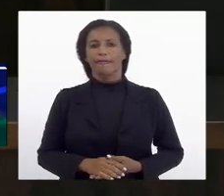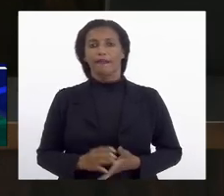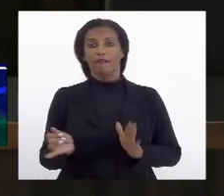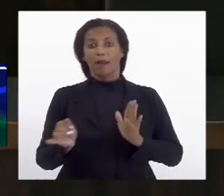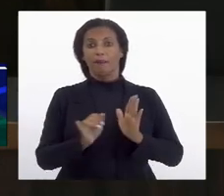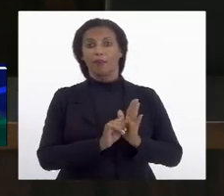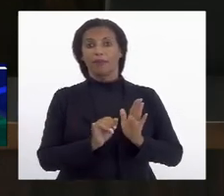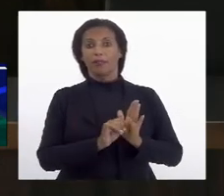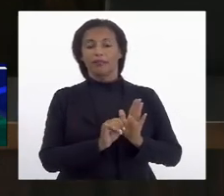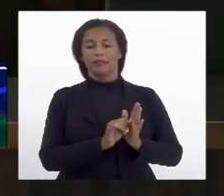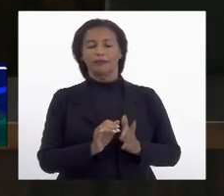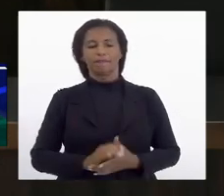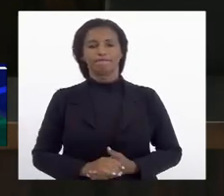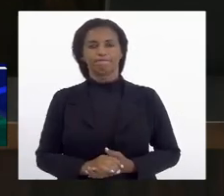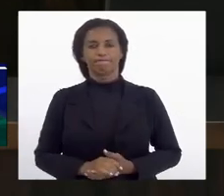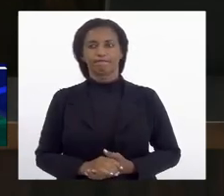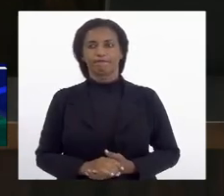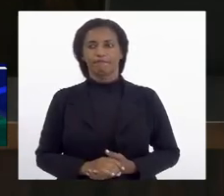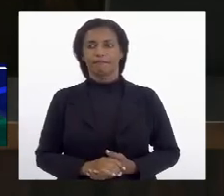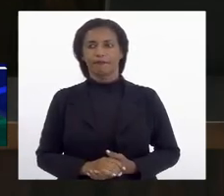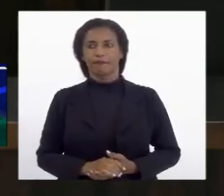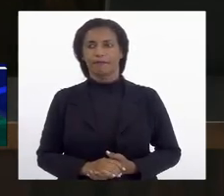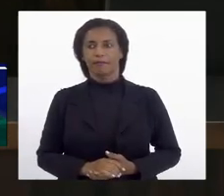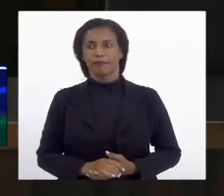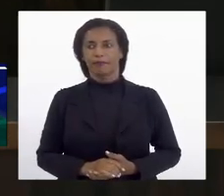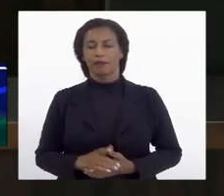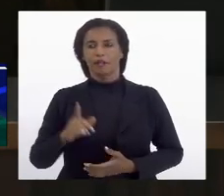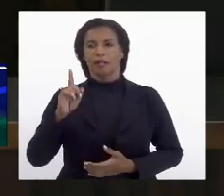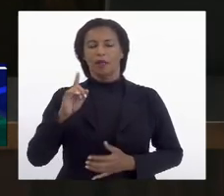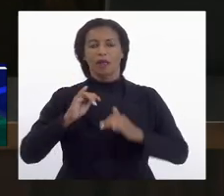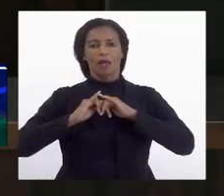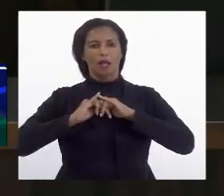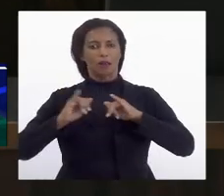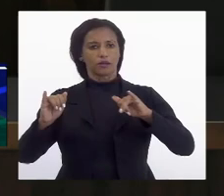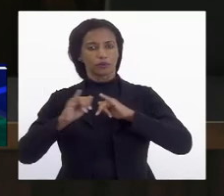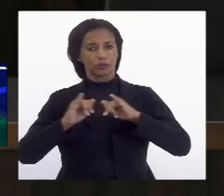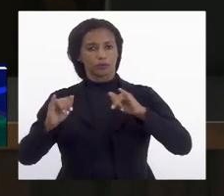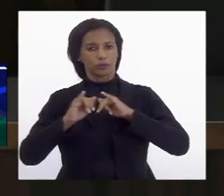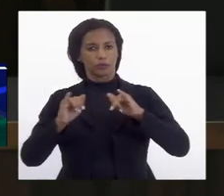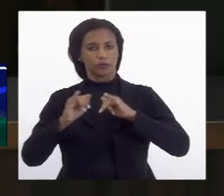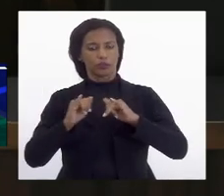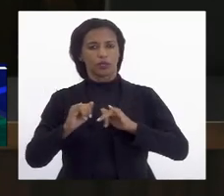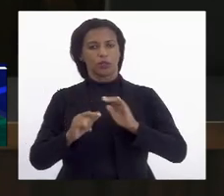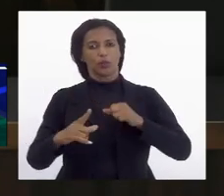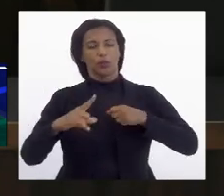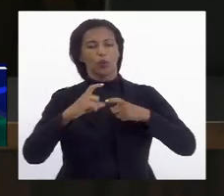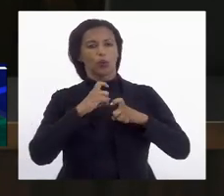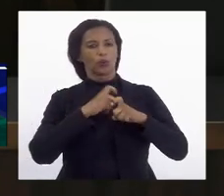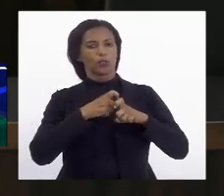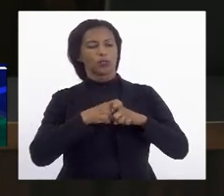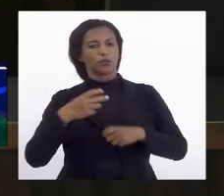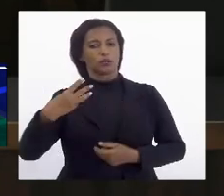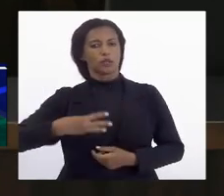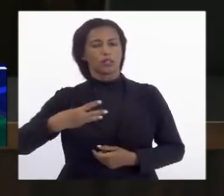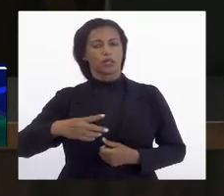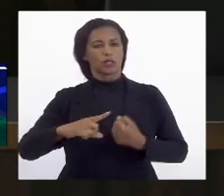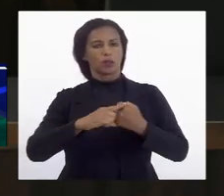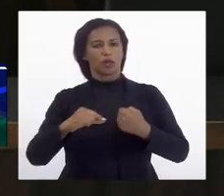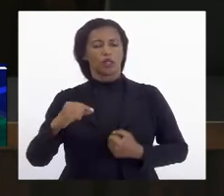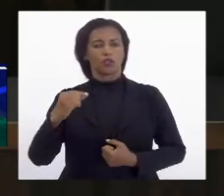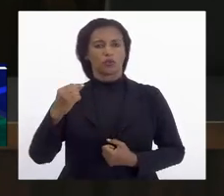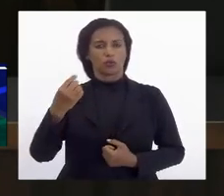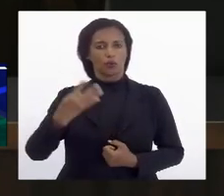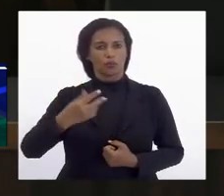publicação anuncio incluindo na ordem do dia de acordo com o inciso terceiro do artigo 47 do regimento